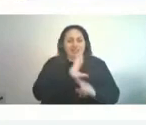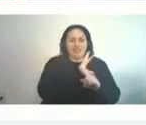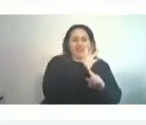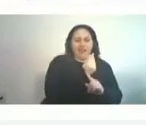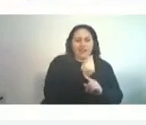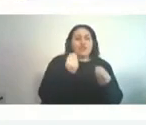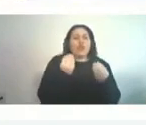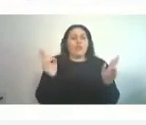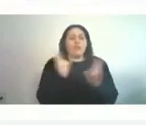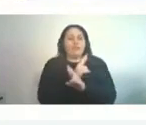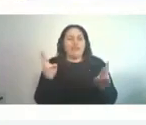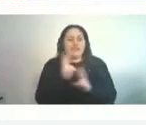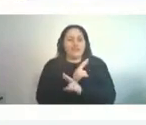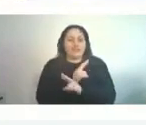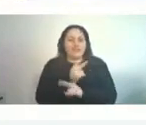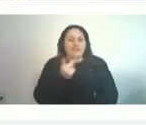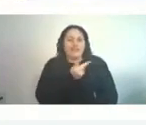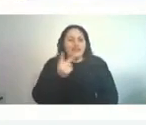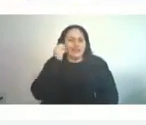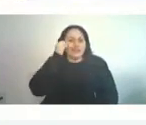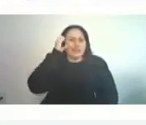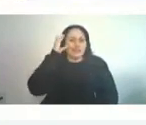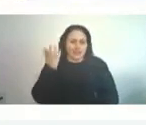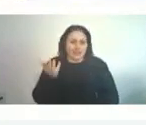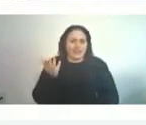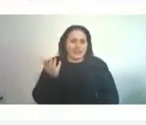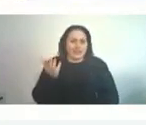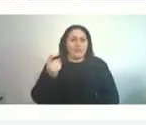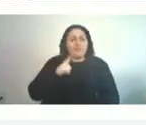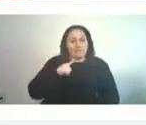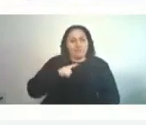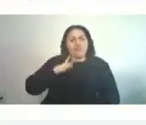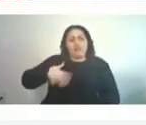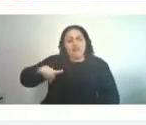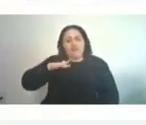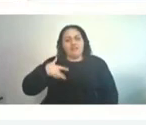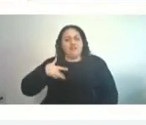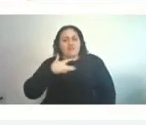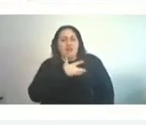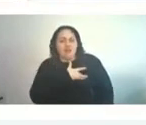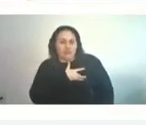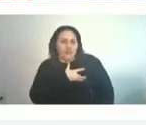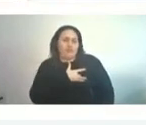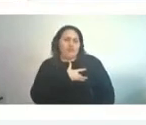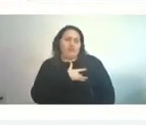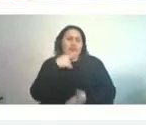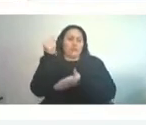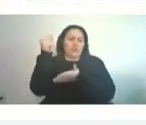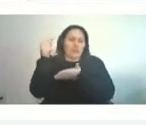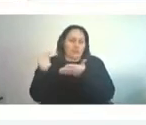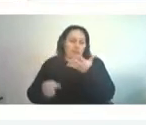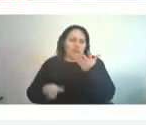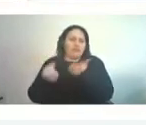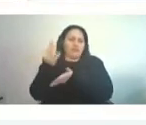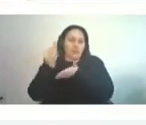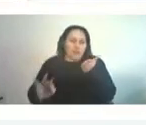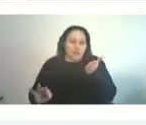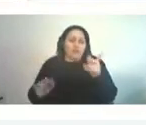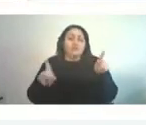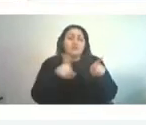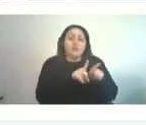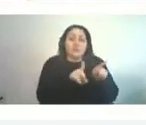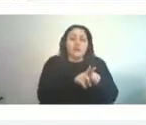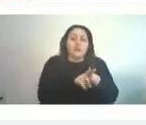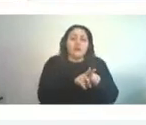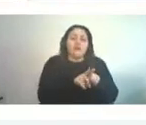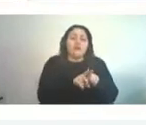né? No conhecimento técnico sobre as questões da saúde que ele queria trazer, mas também todo o processo